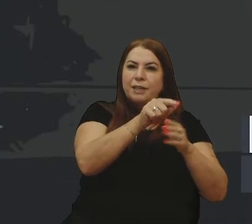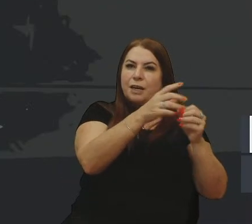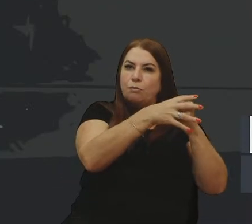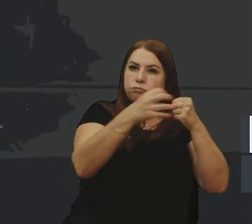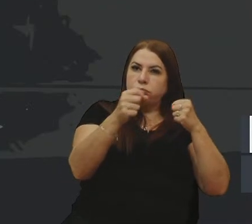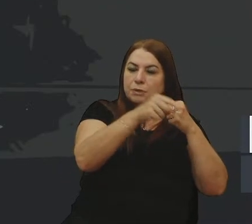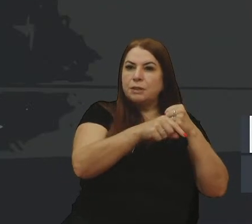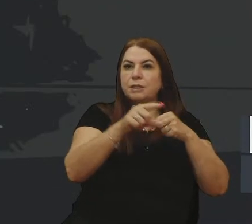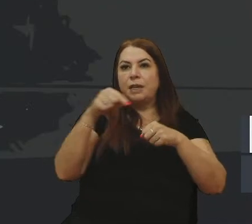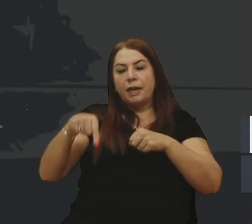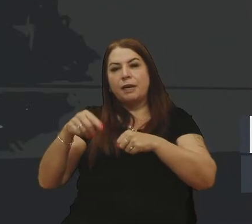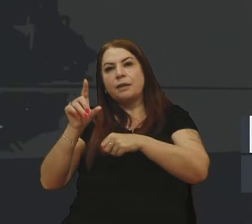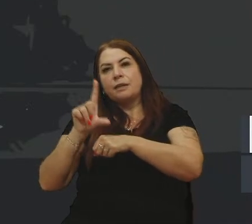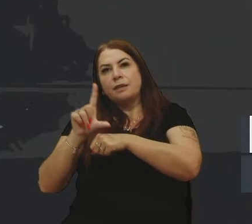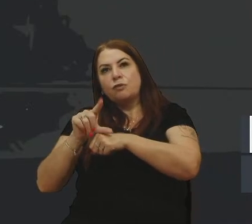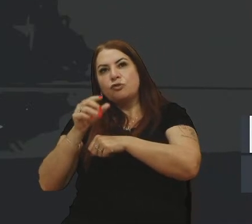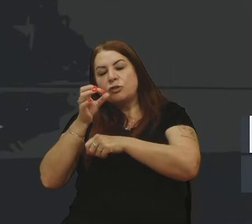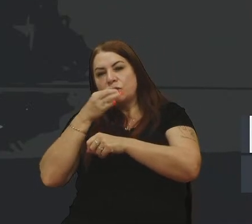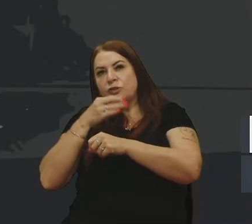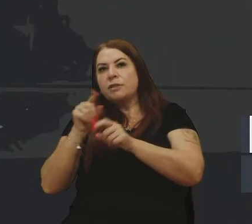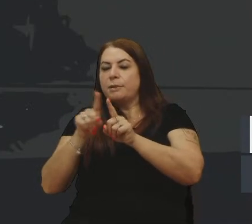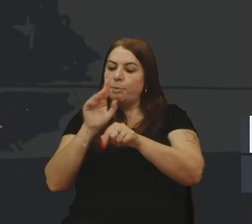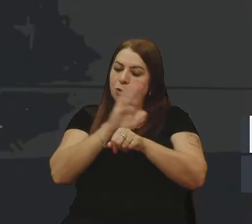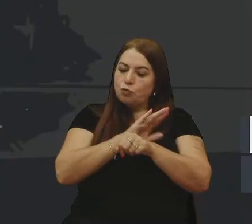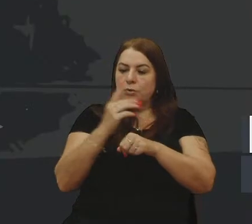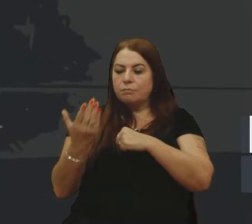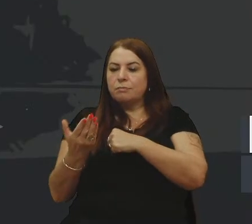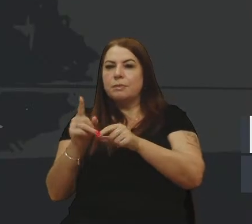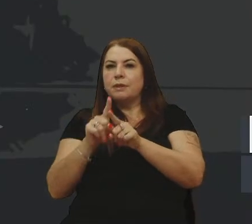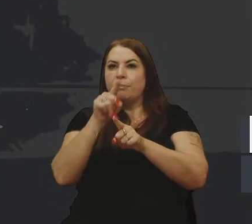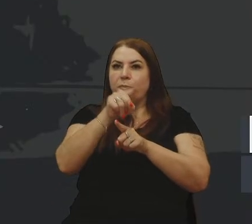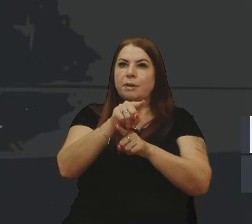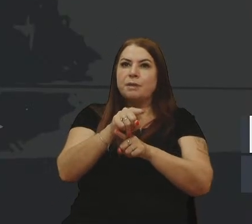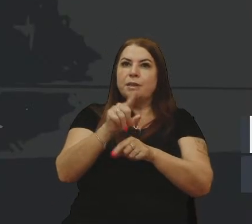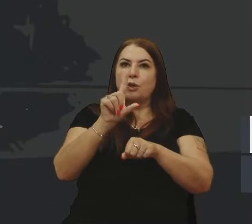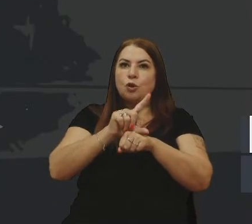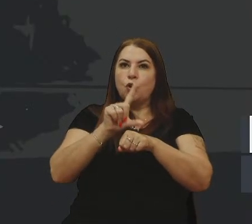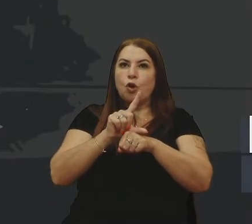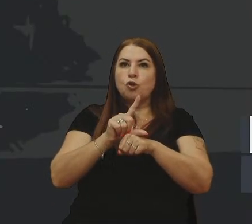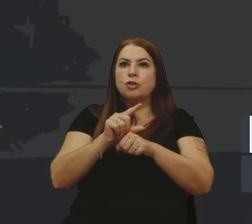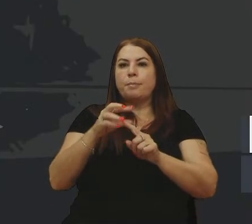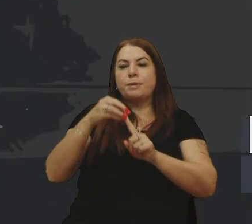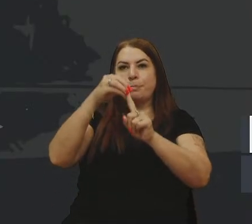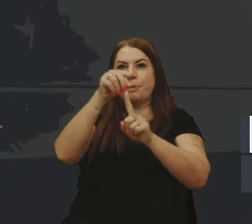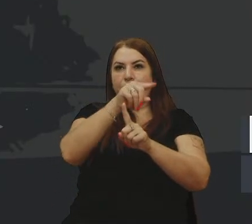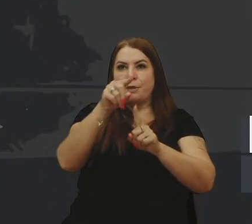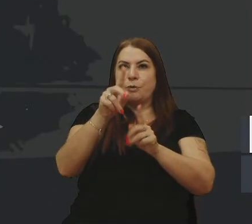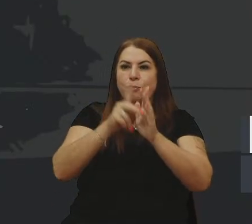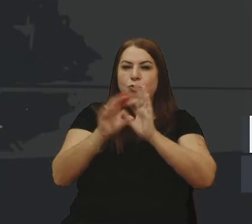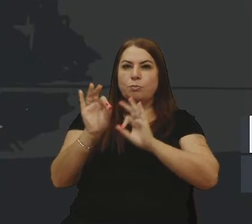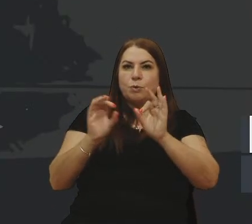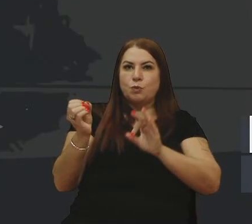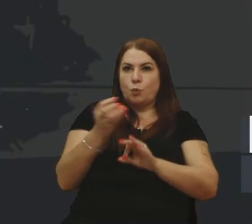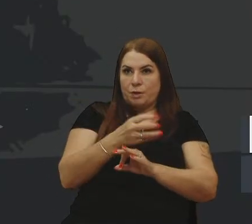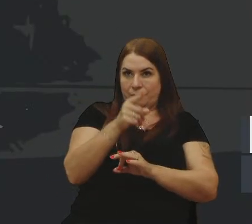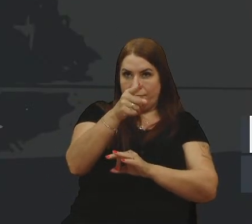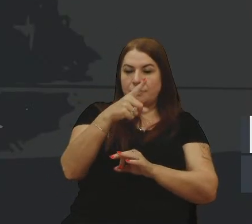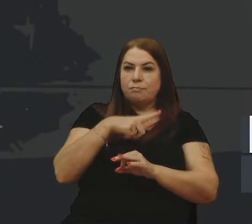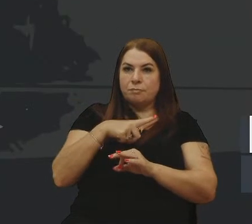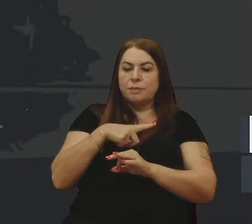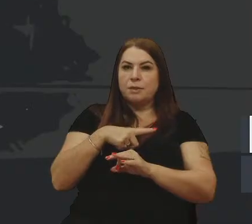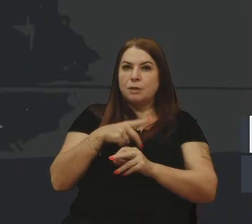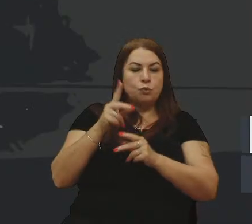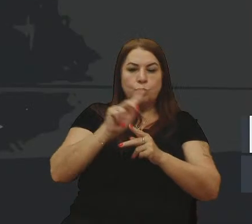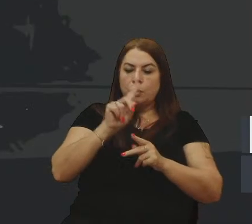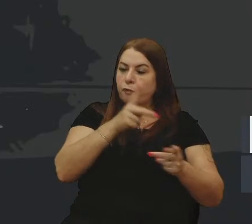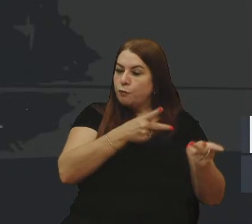lojas de Caxias e me ajuda também na franqueadora. E essa é a nossa loja Conceito. Aqui está o projeto mais atualizado que nós temos. Se você não